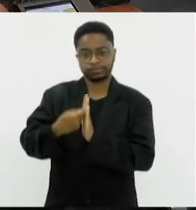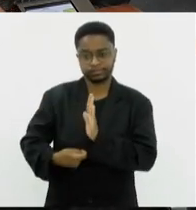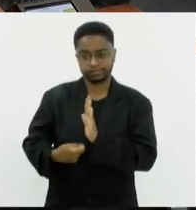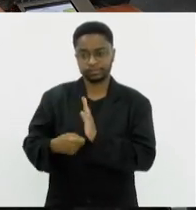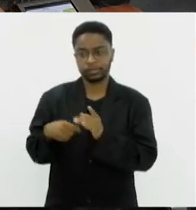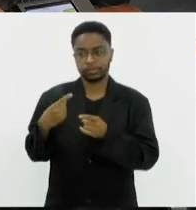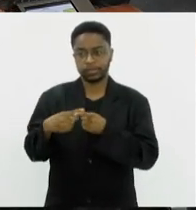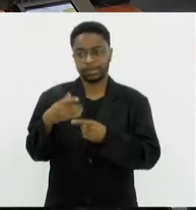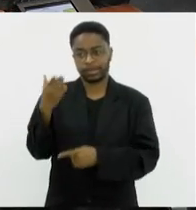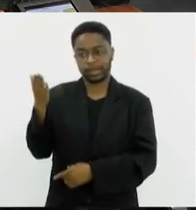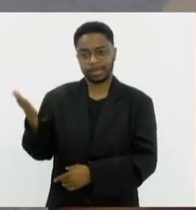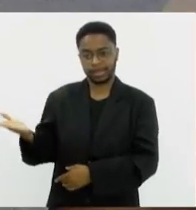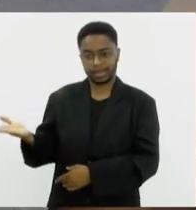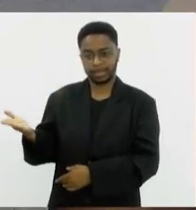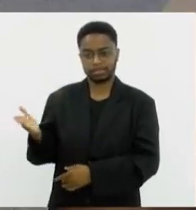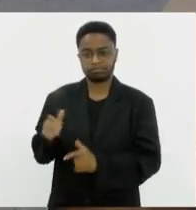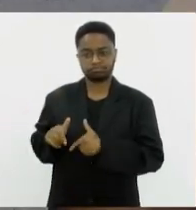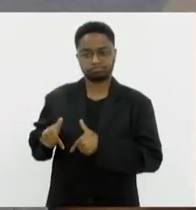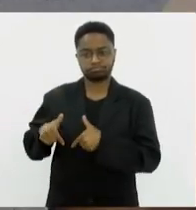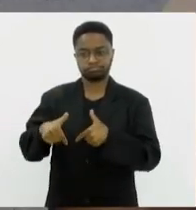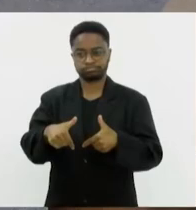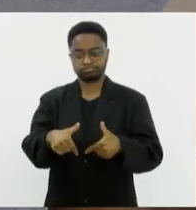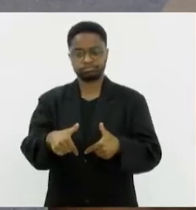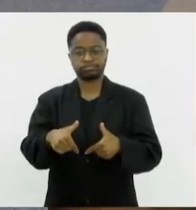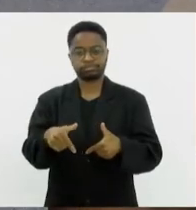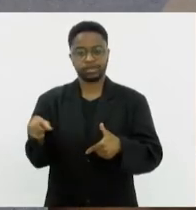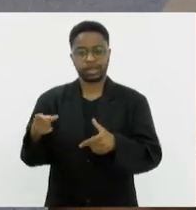bela, trepidante, combativa e